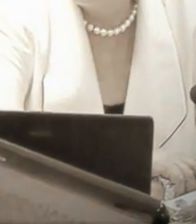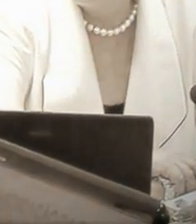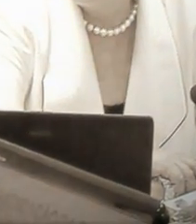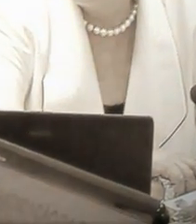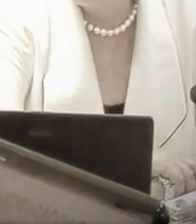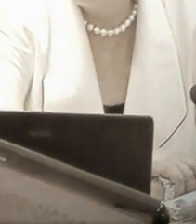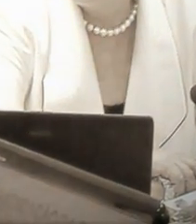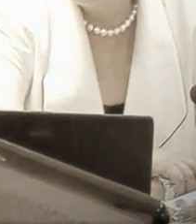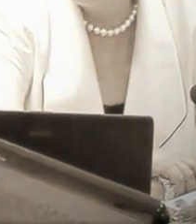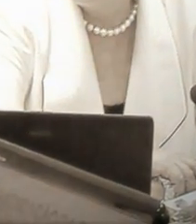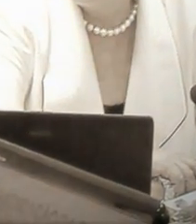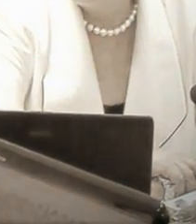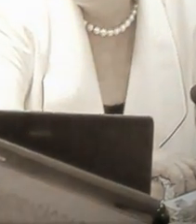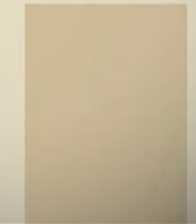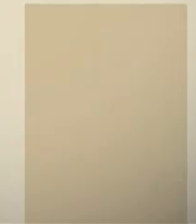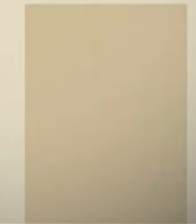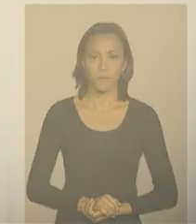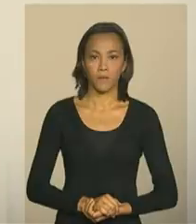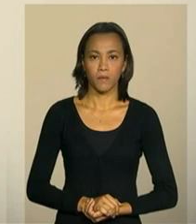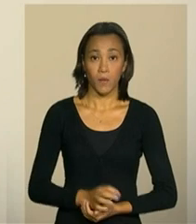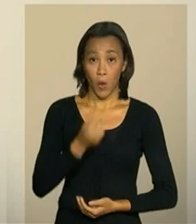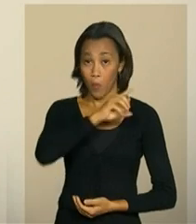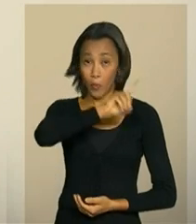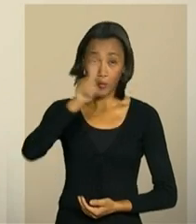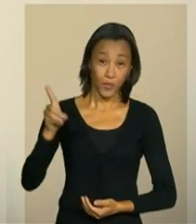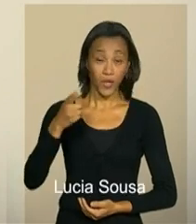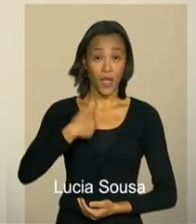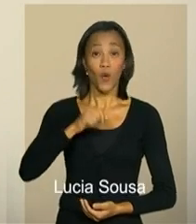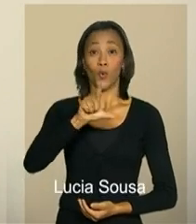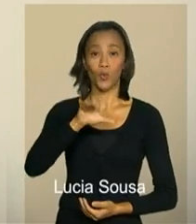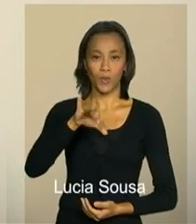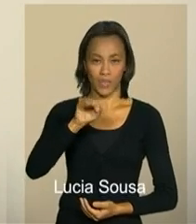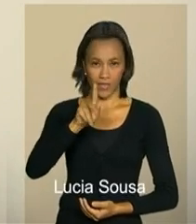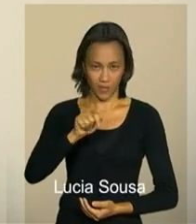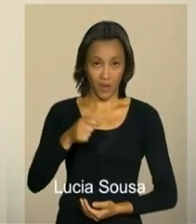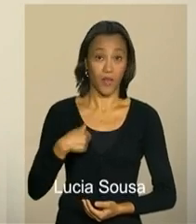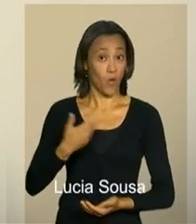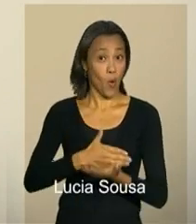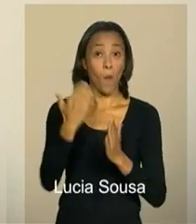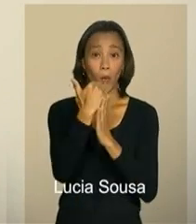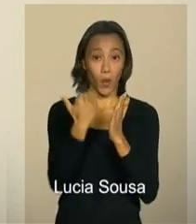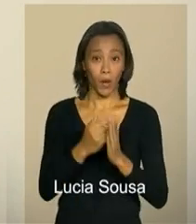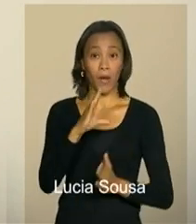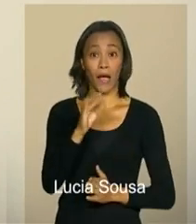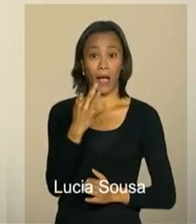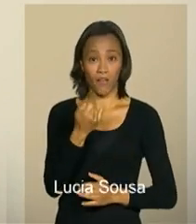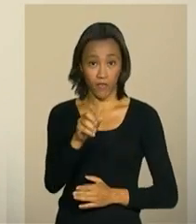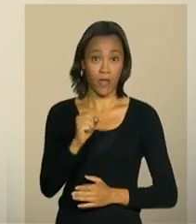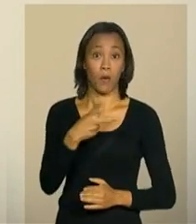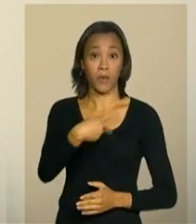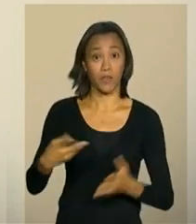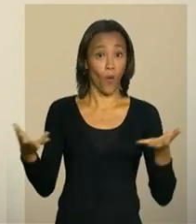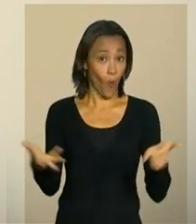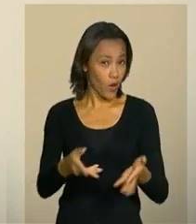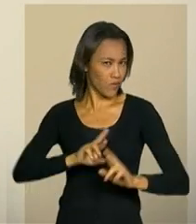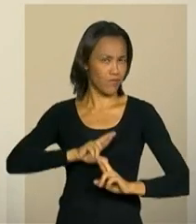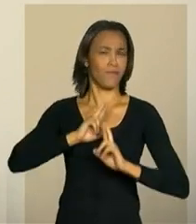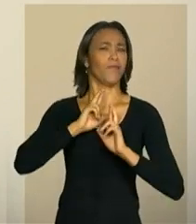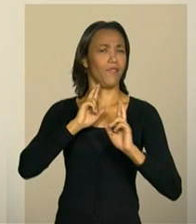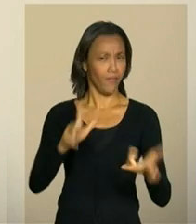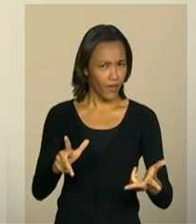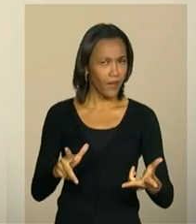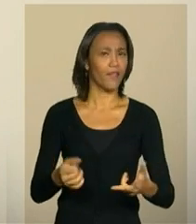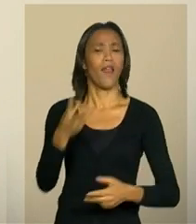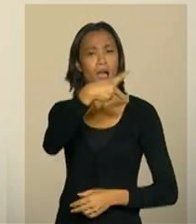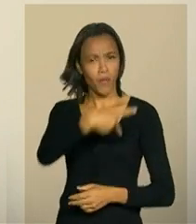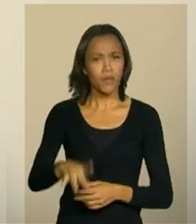café com a Presidenta Olá bom dia eu sou o Luciano Seixas e o programa café com a Presidenta de hoje vai ser diferente a